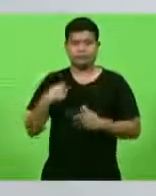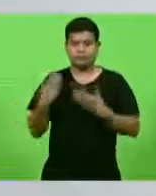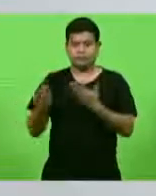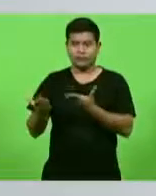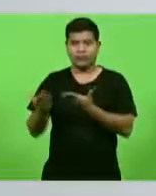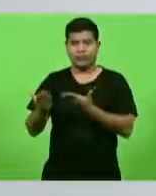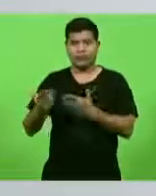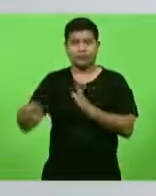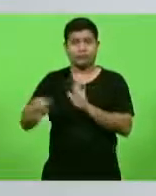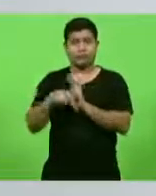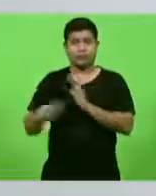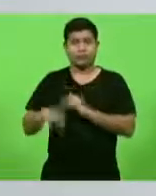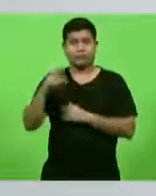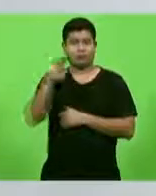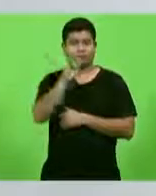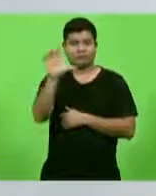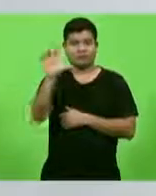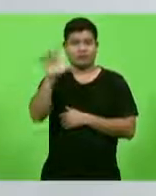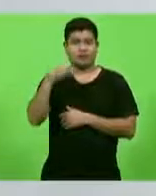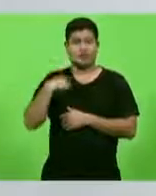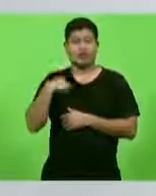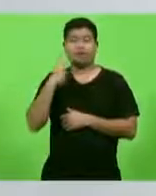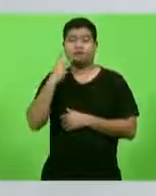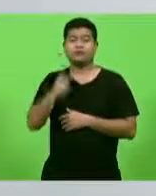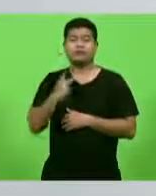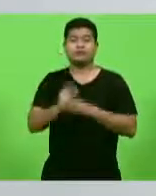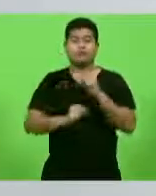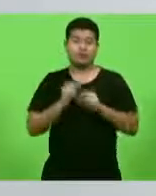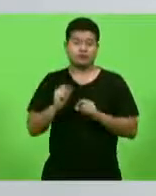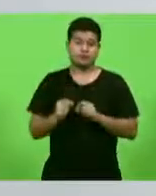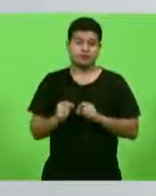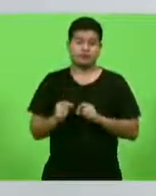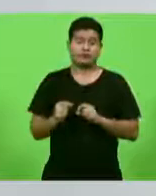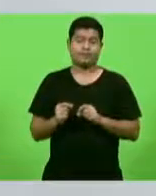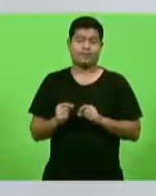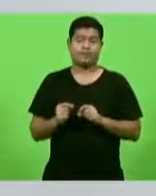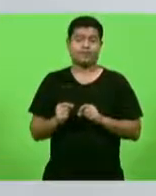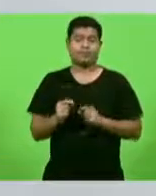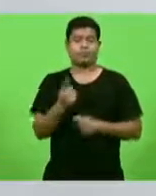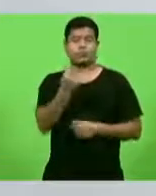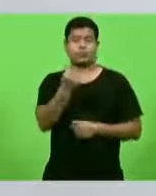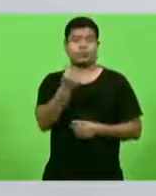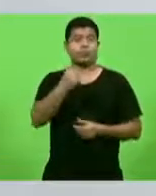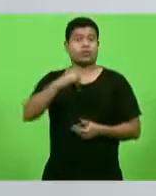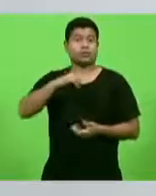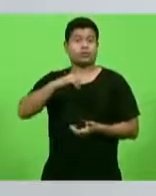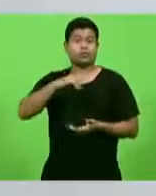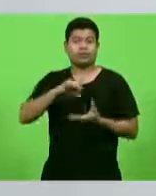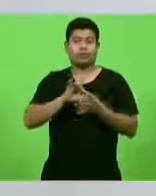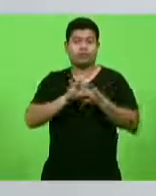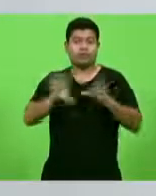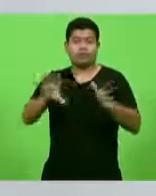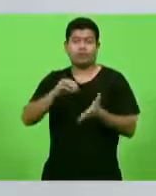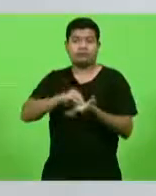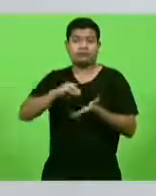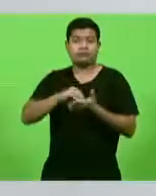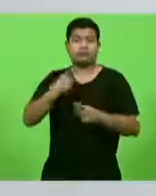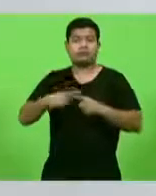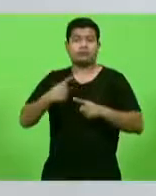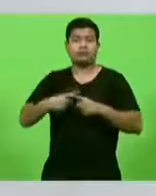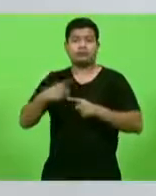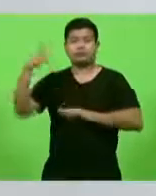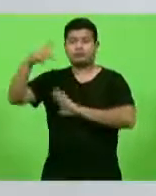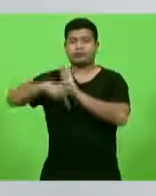Alba, ele afirmou aqui, na ocasião da minha fala, que o recurso não teria sido liberado porque o projeto do município